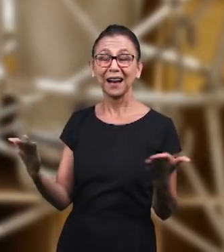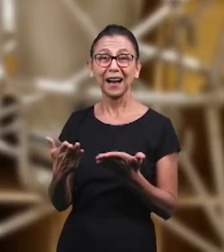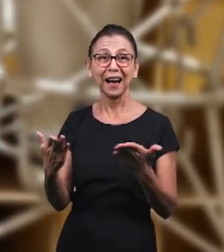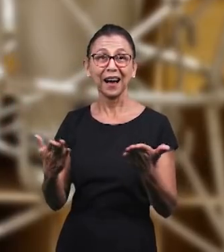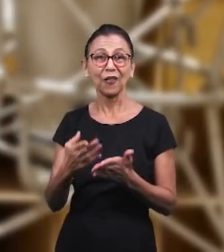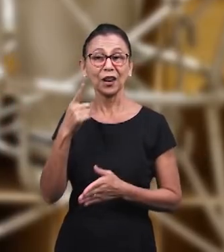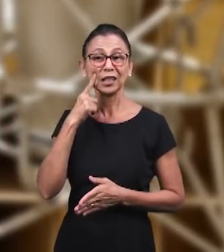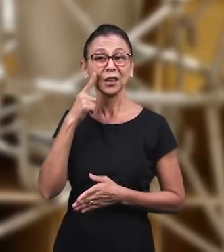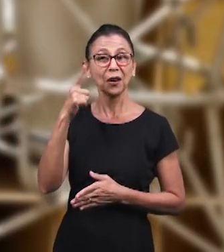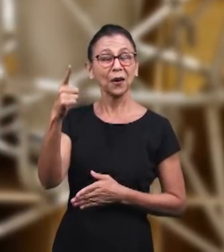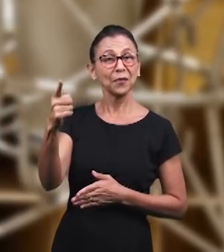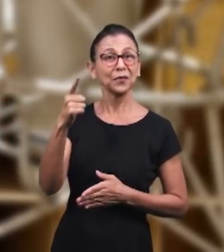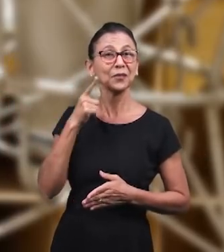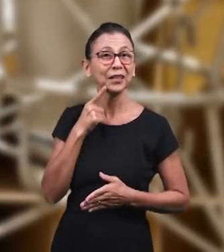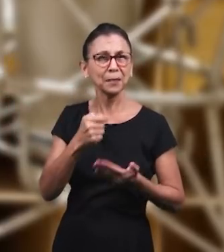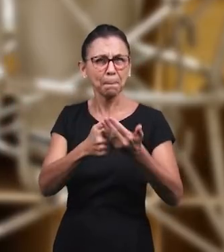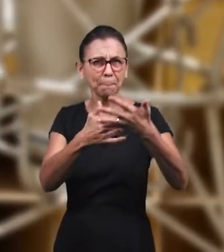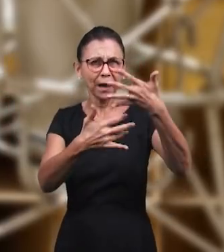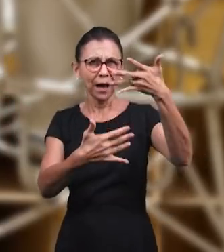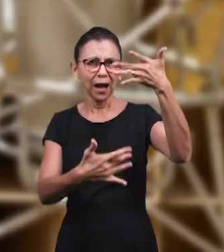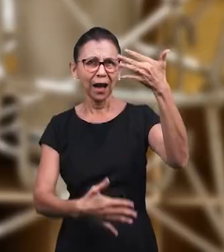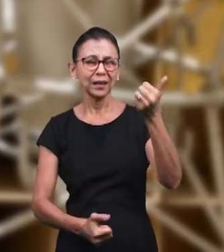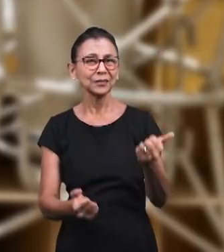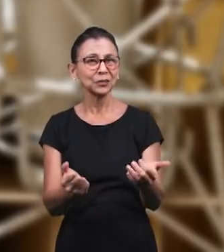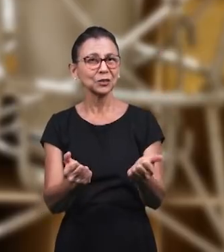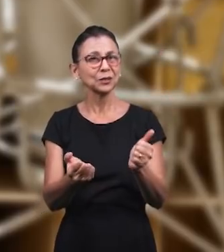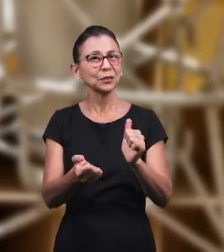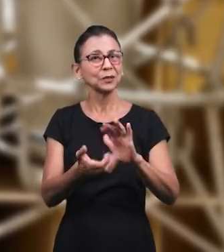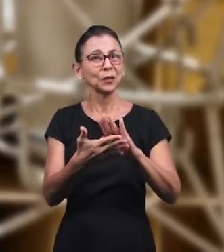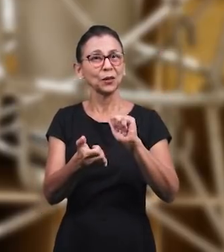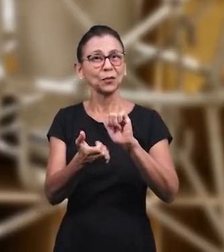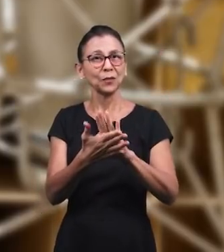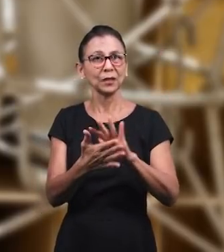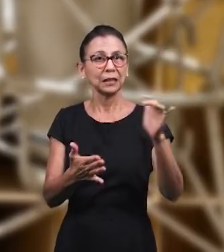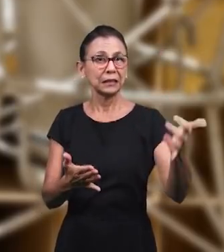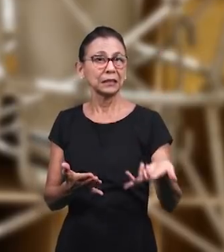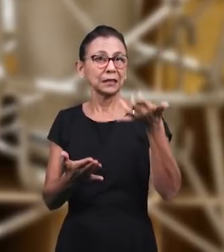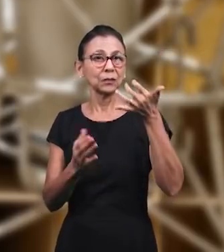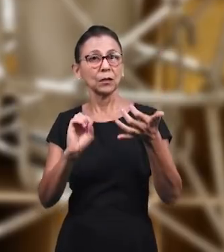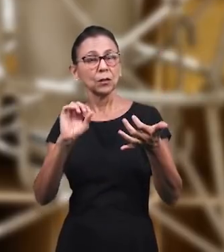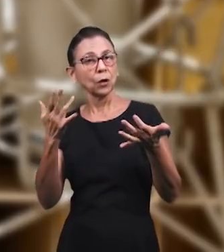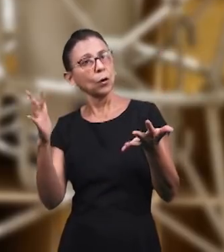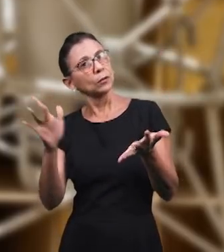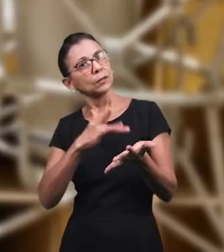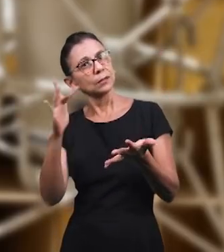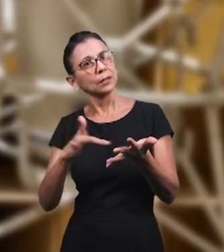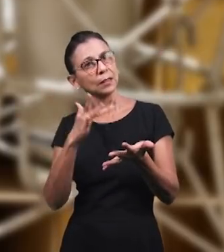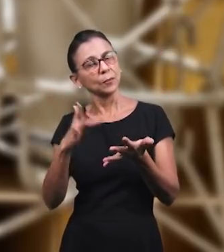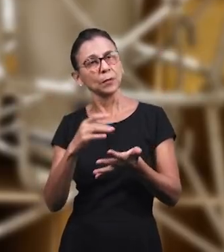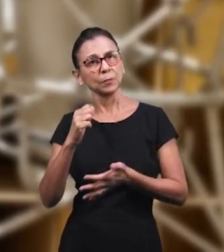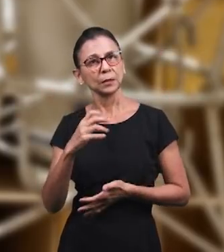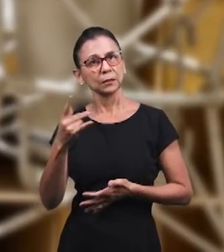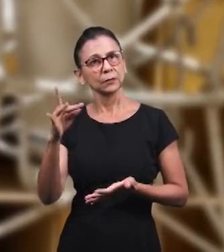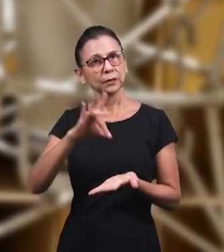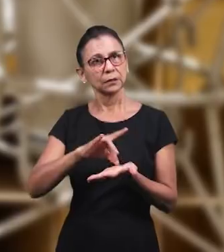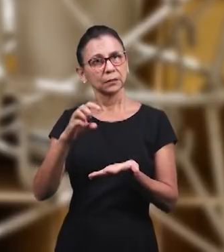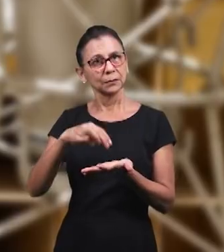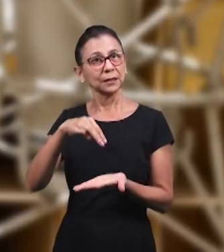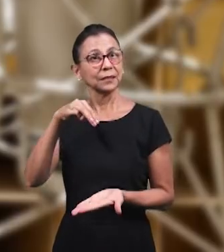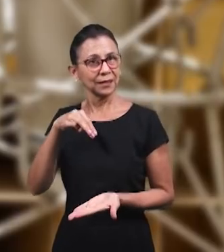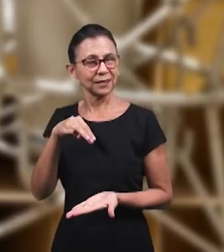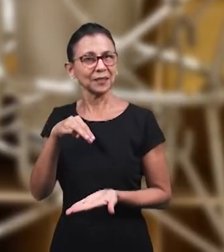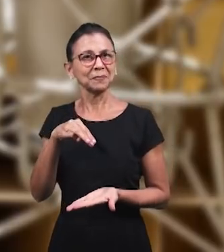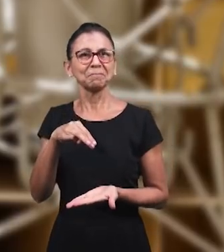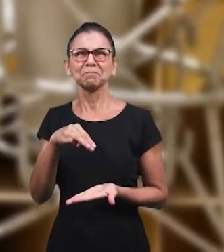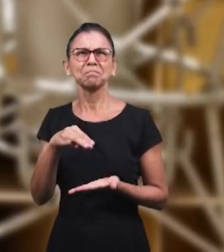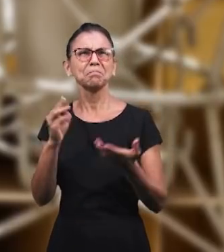Agora você tem disponível a nossa coletânea de louvores diretamente no seu celular ou tablet. No aplicativo oficial da Igreja